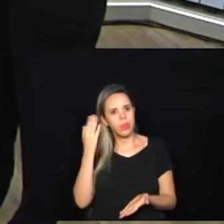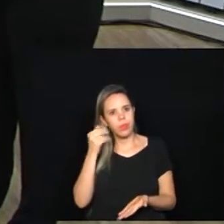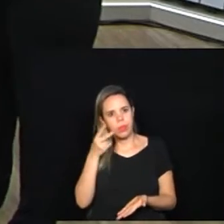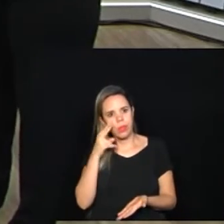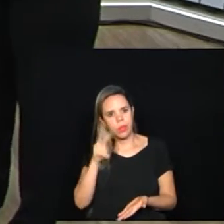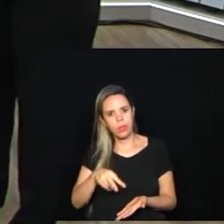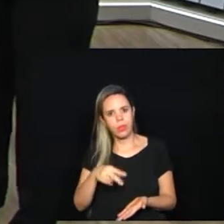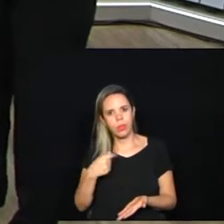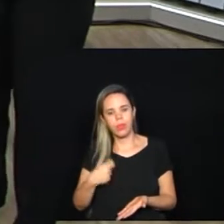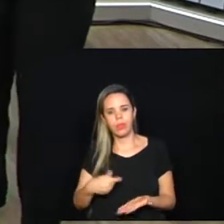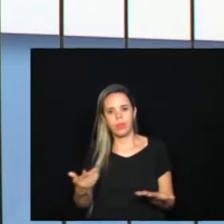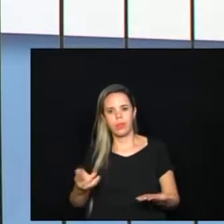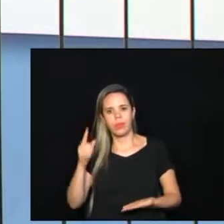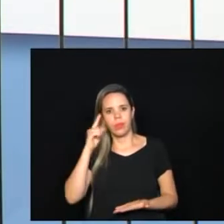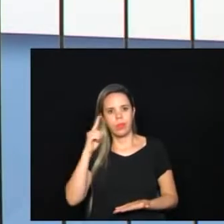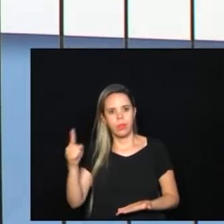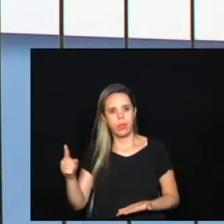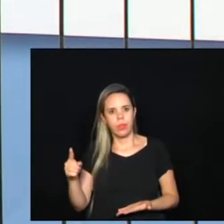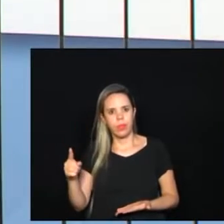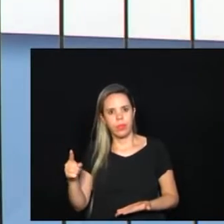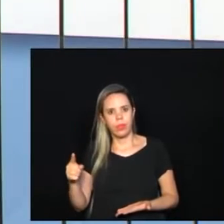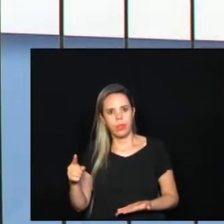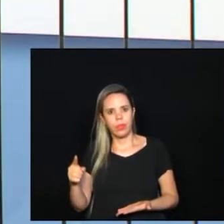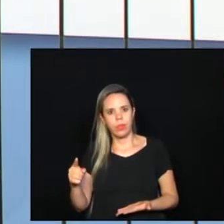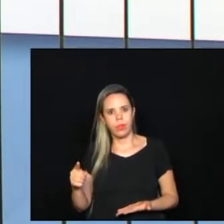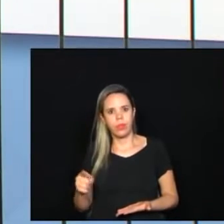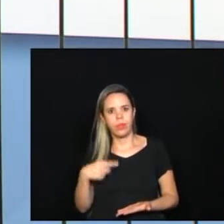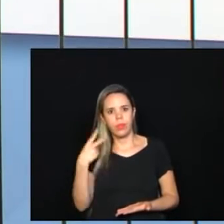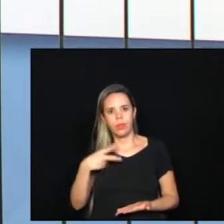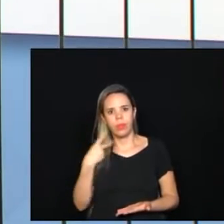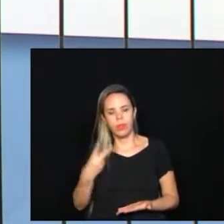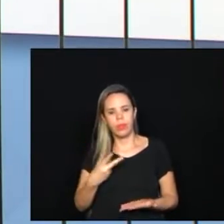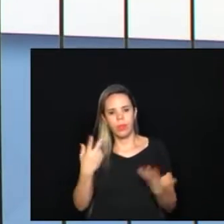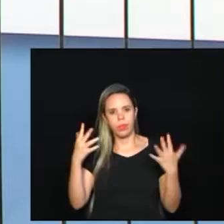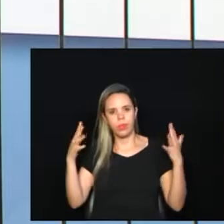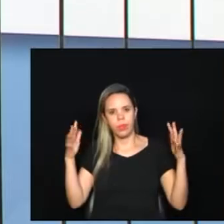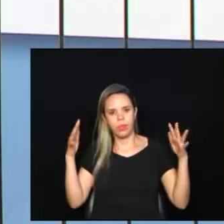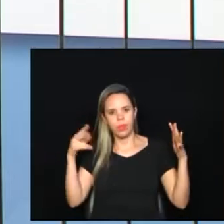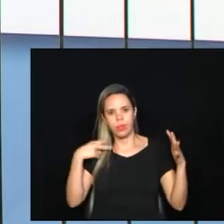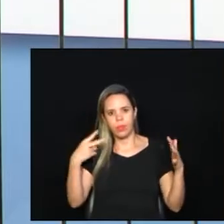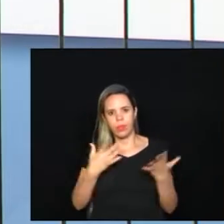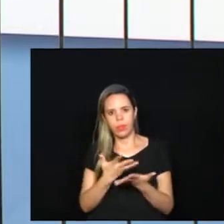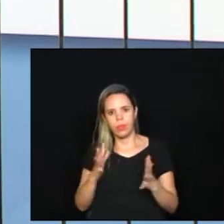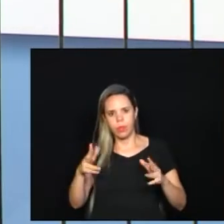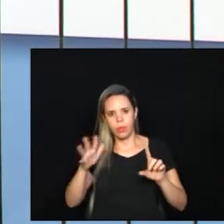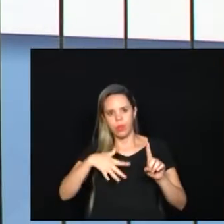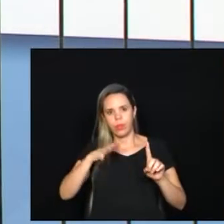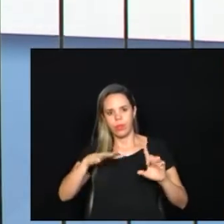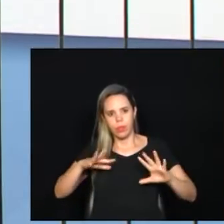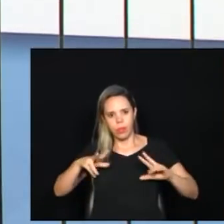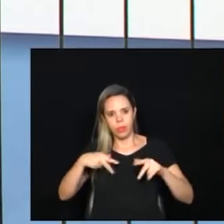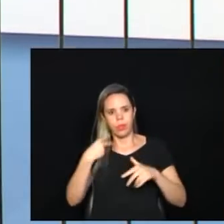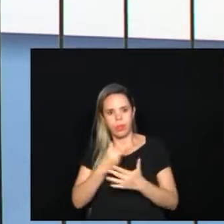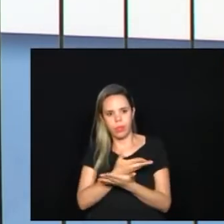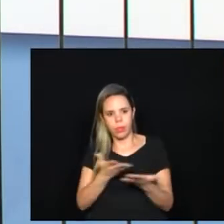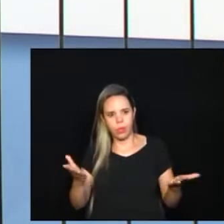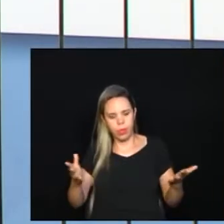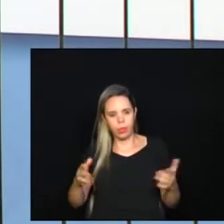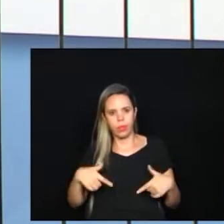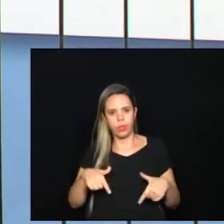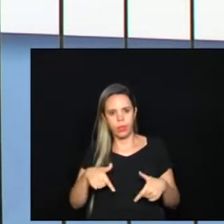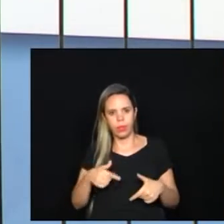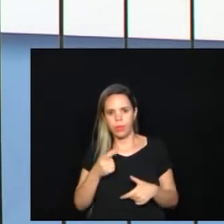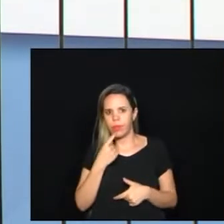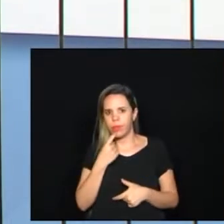Mirna Abreu? Hoje é o Dia do Vereador e ficam aqui então todas as homenagens aos vereadores